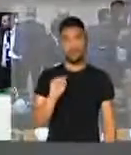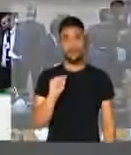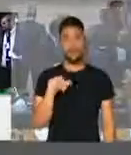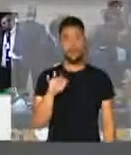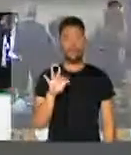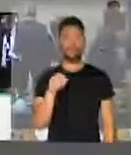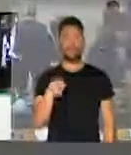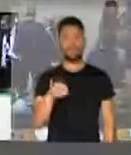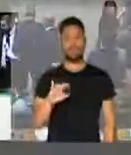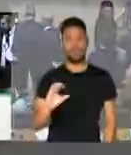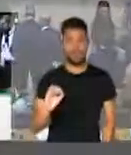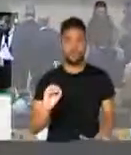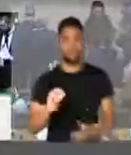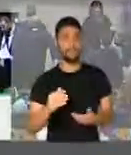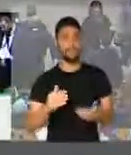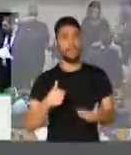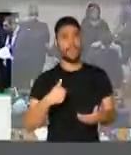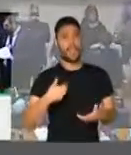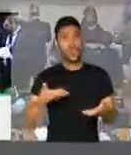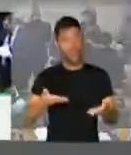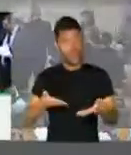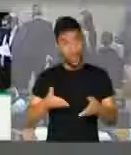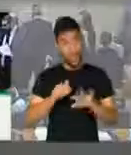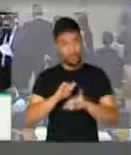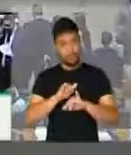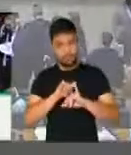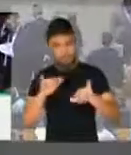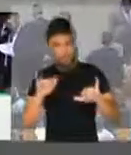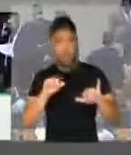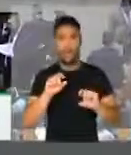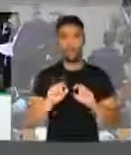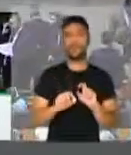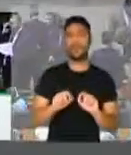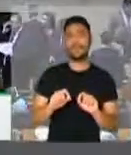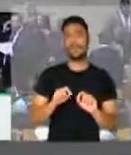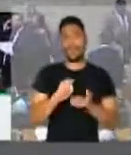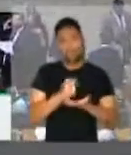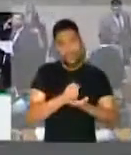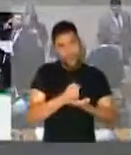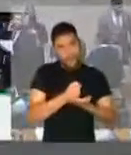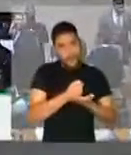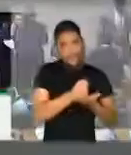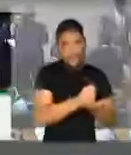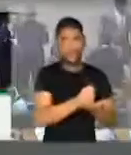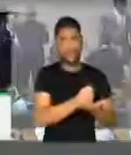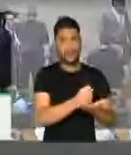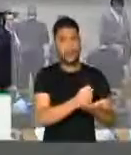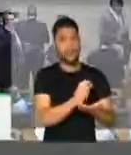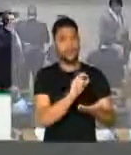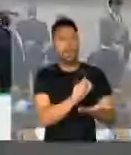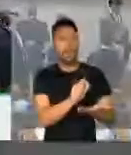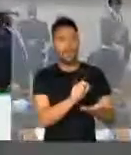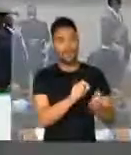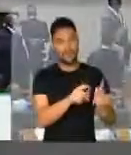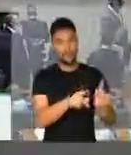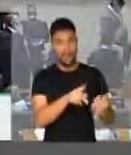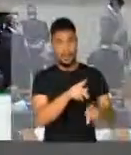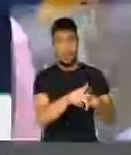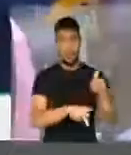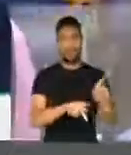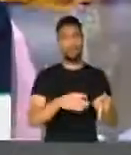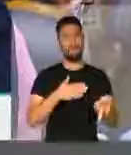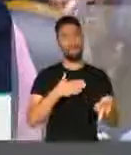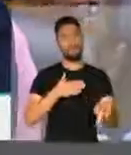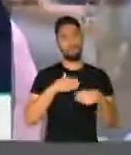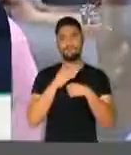Senhor presidente, eu quero prestar nesta casa a minha solidariedade ao povo da